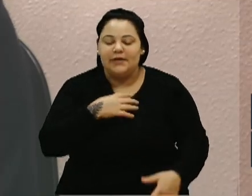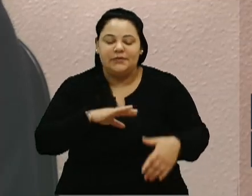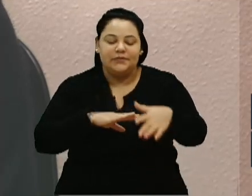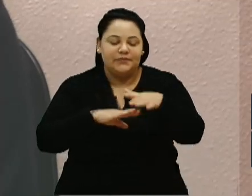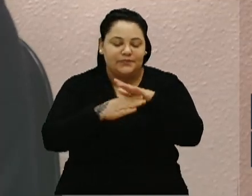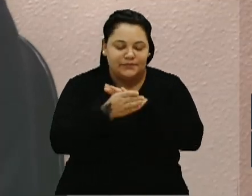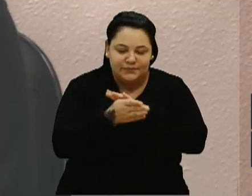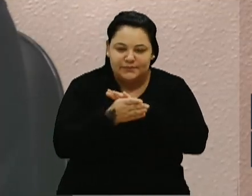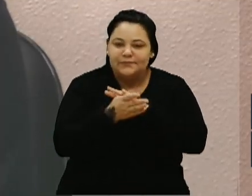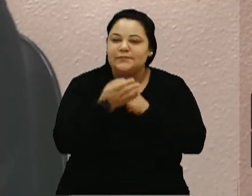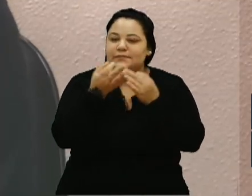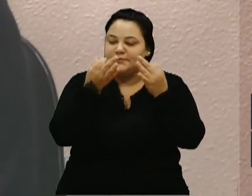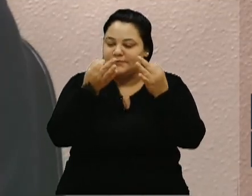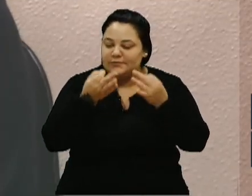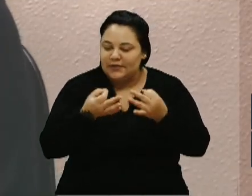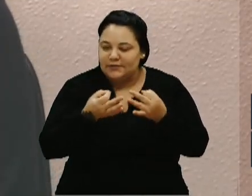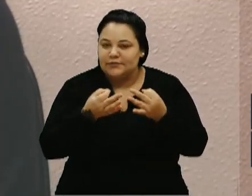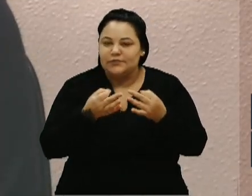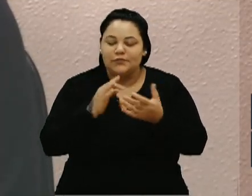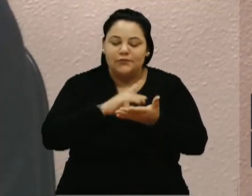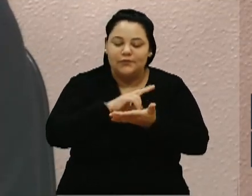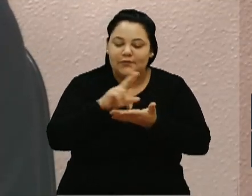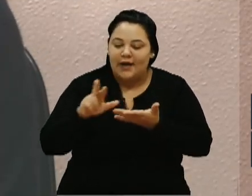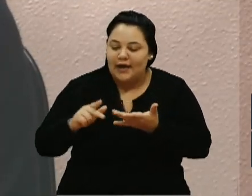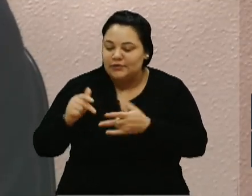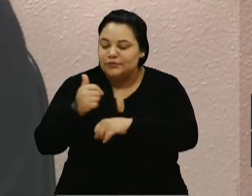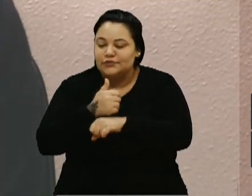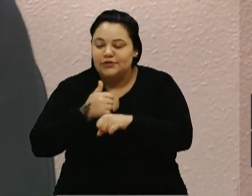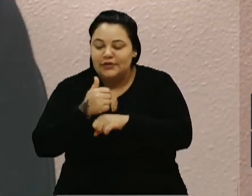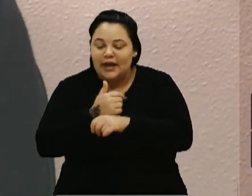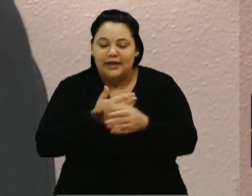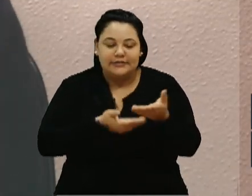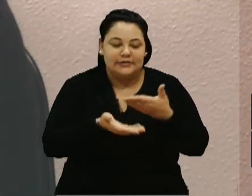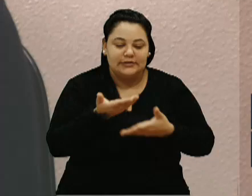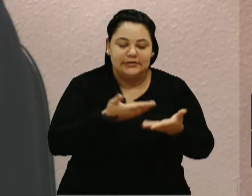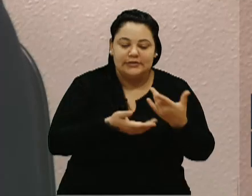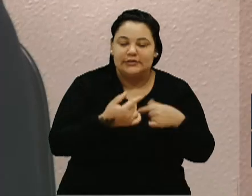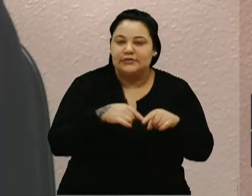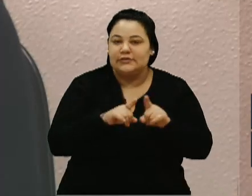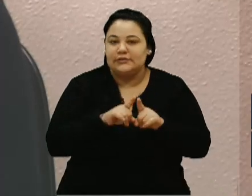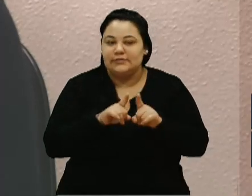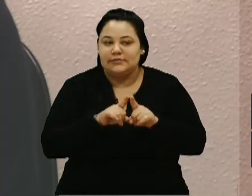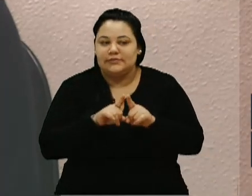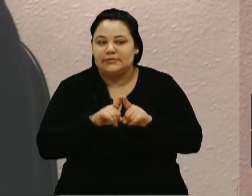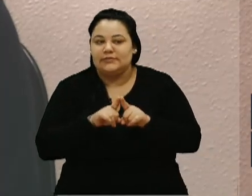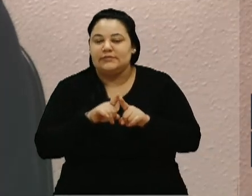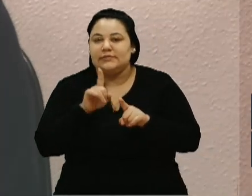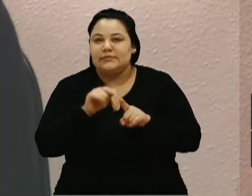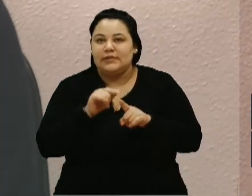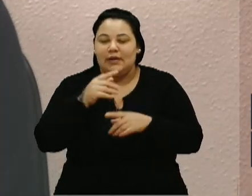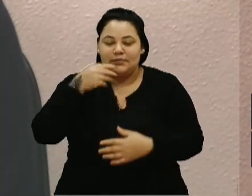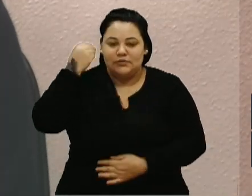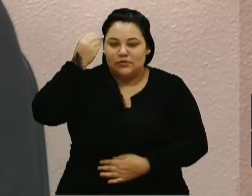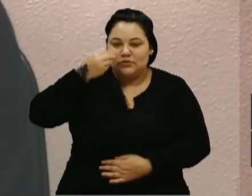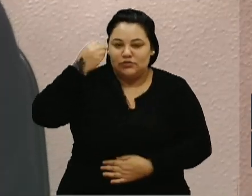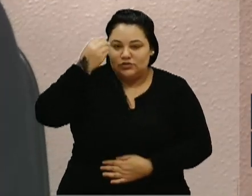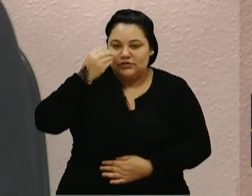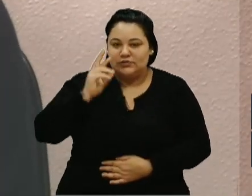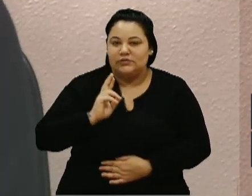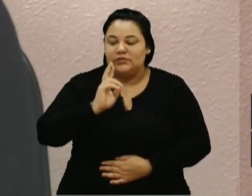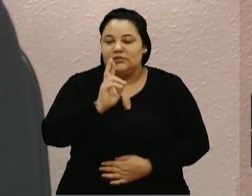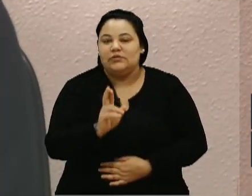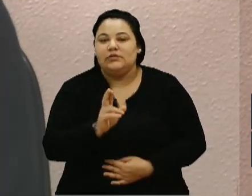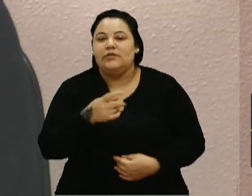de forma multidisciplinar, né? A gente vê aqui, principalmente, a psicologia